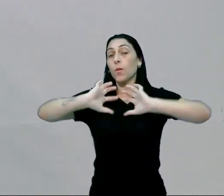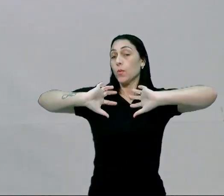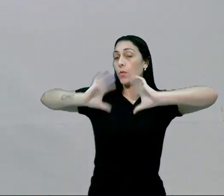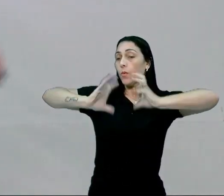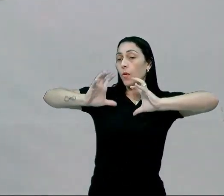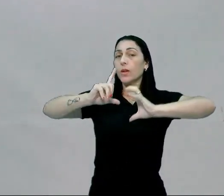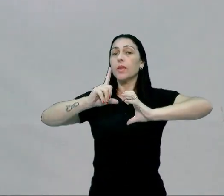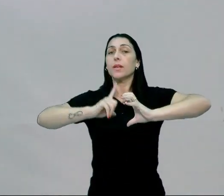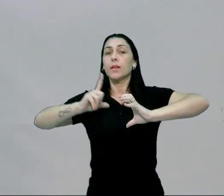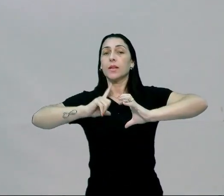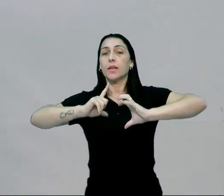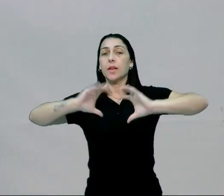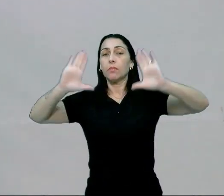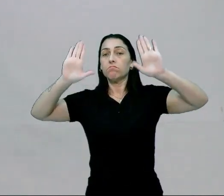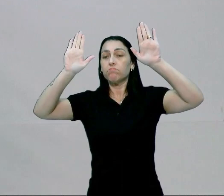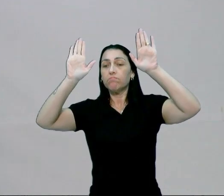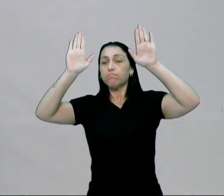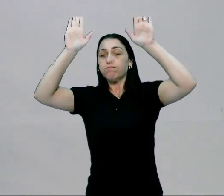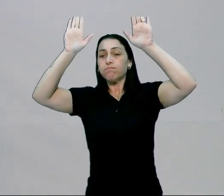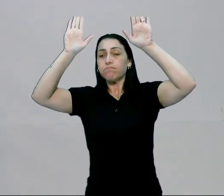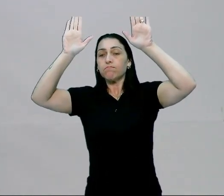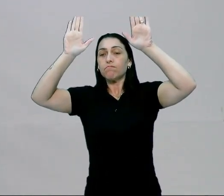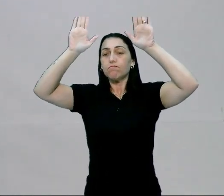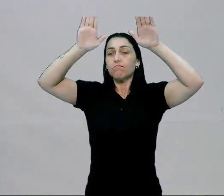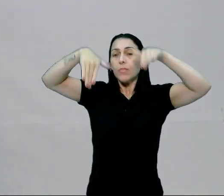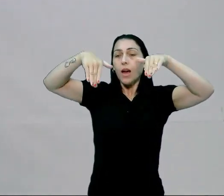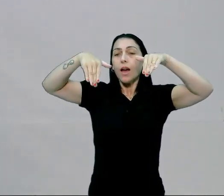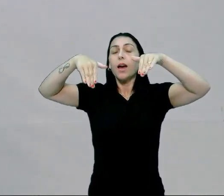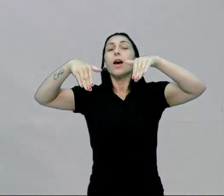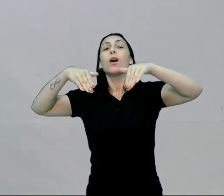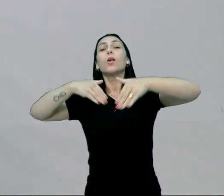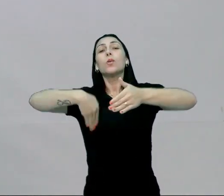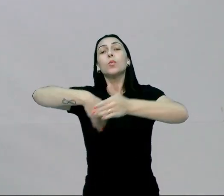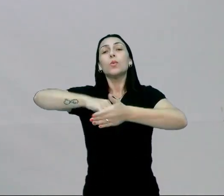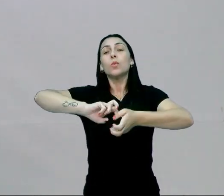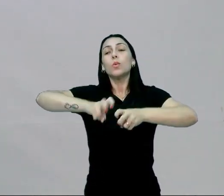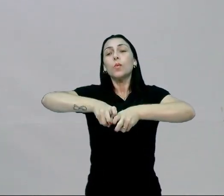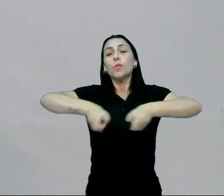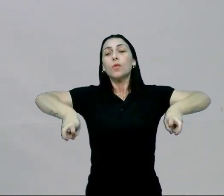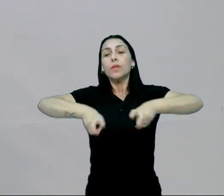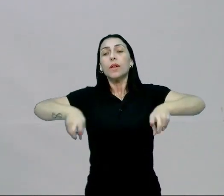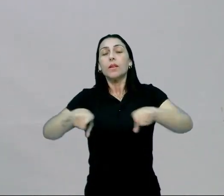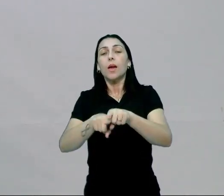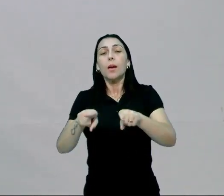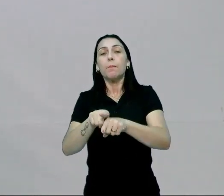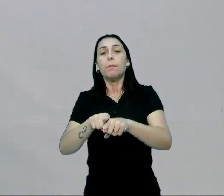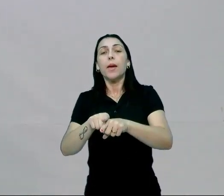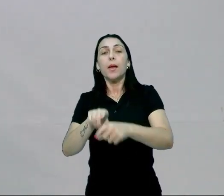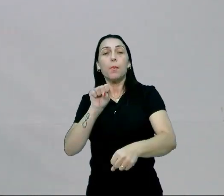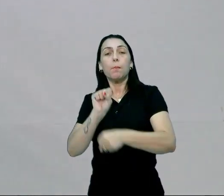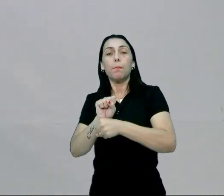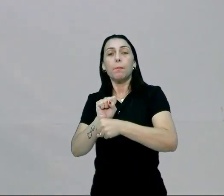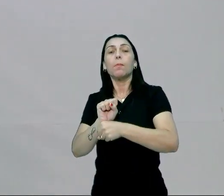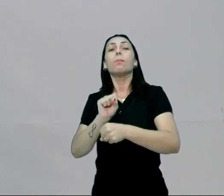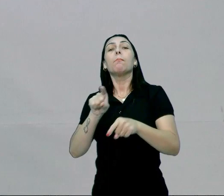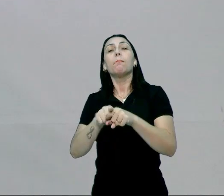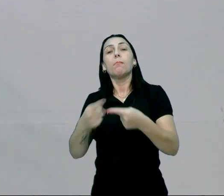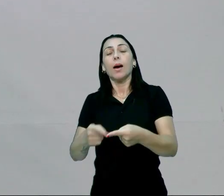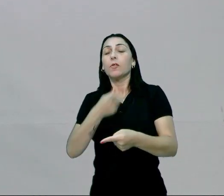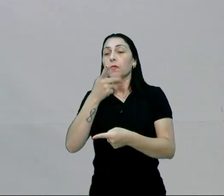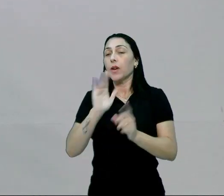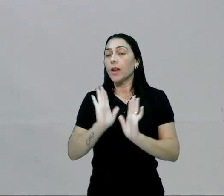vôlei, a gente tem o fundamento de bloquear. No futsal, a gente tem o bloqueio também, mas a gente não vai falar assim, e a gente vai